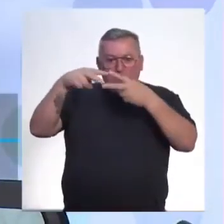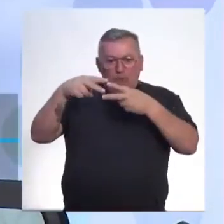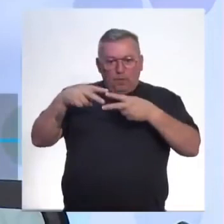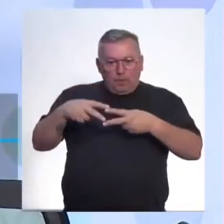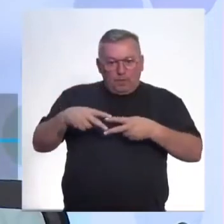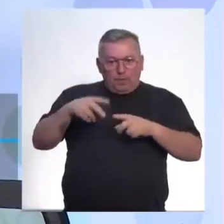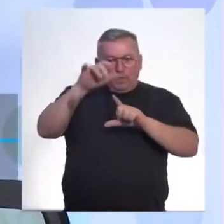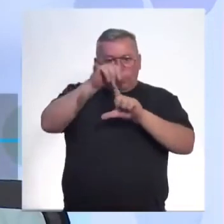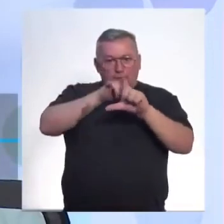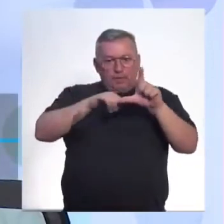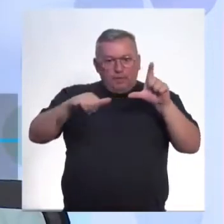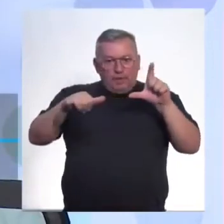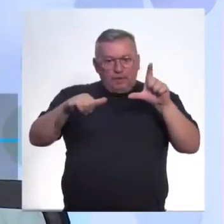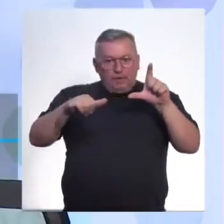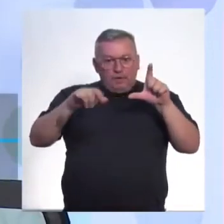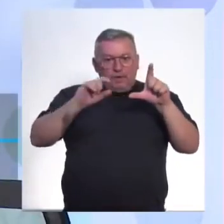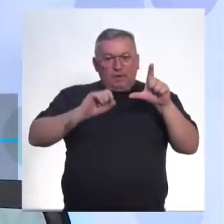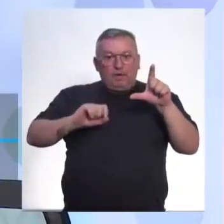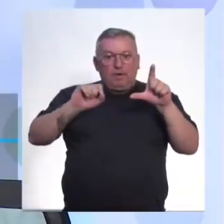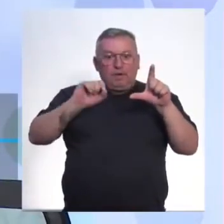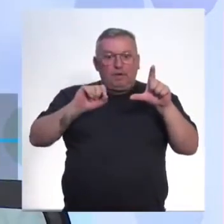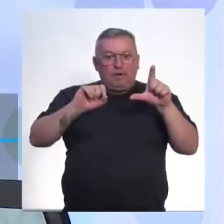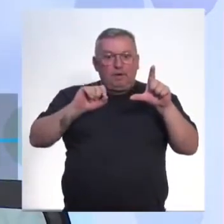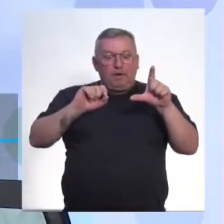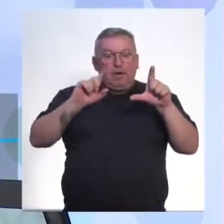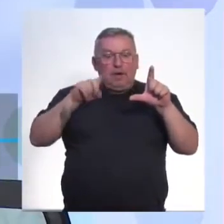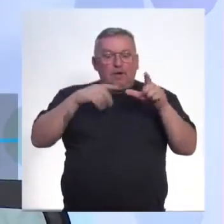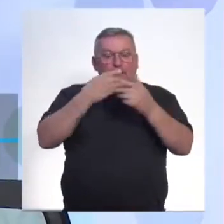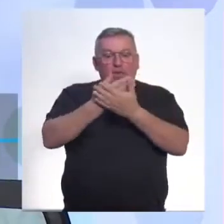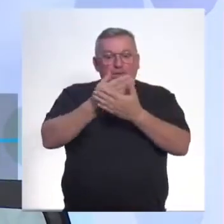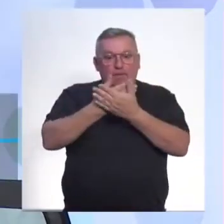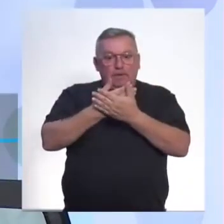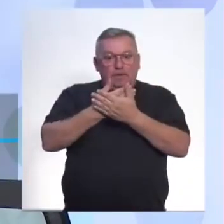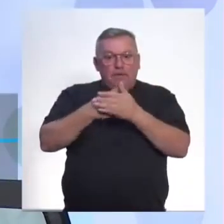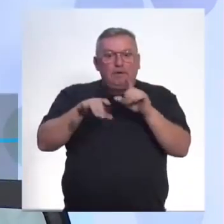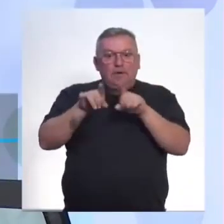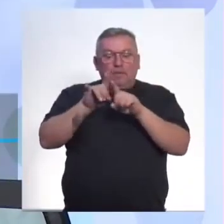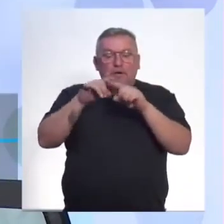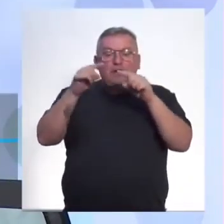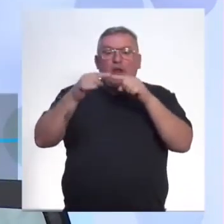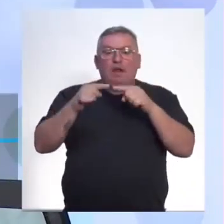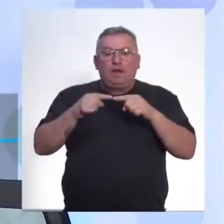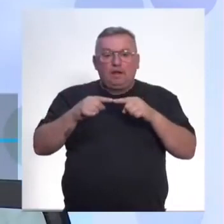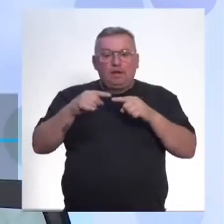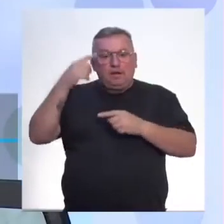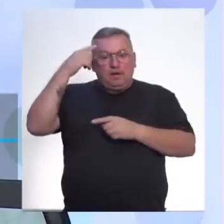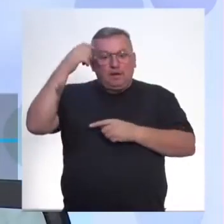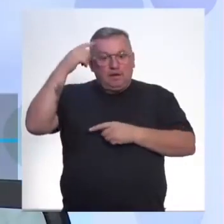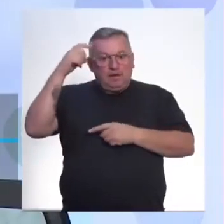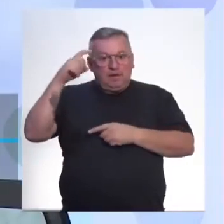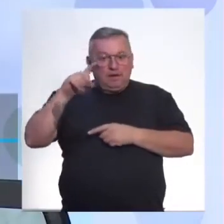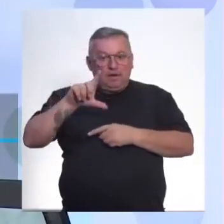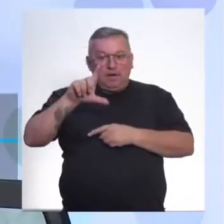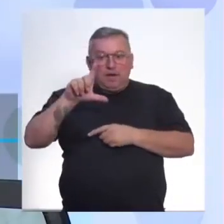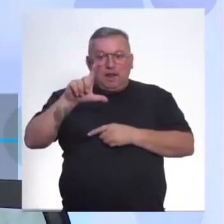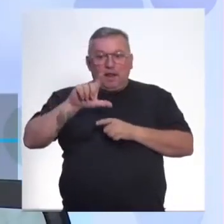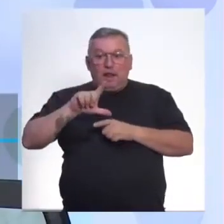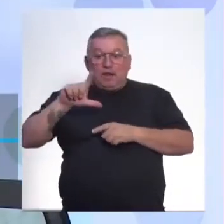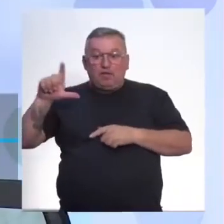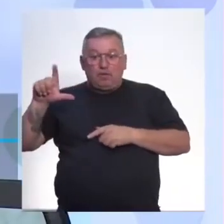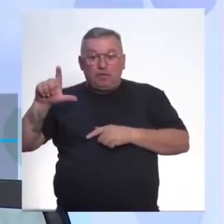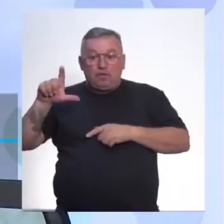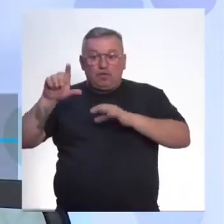do plano cartesiano, essas projeções, se não estudaram, vão estudar, ela está associada associada à ideia de latitude